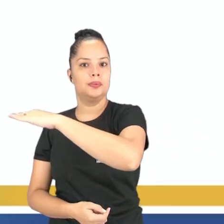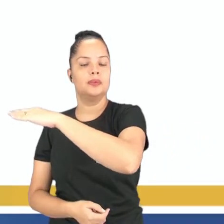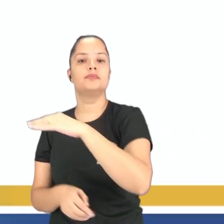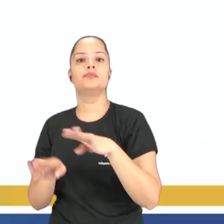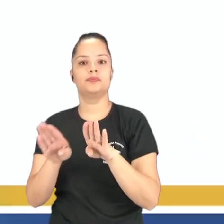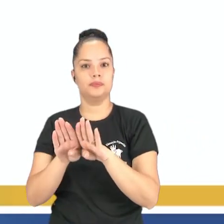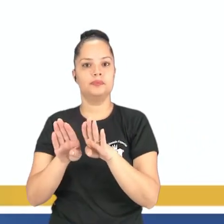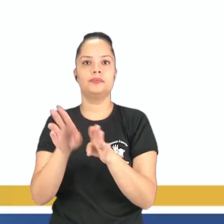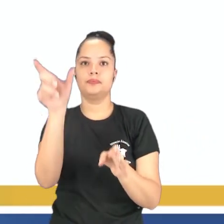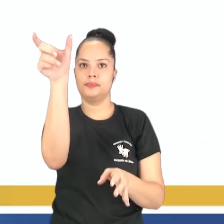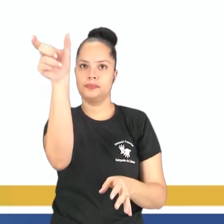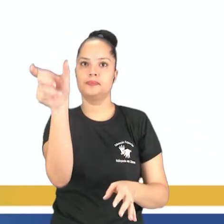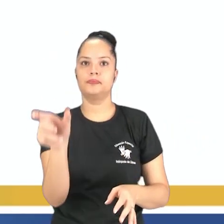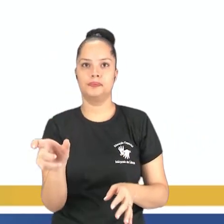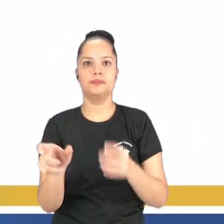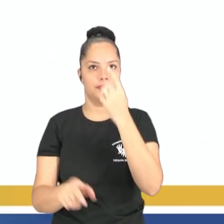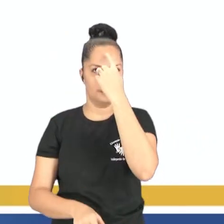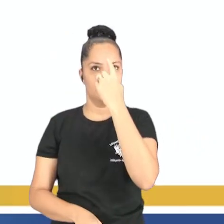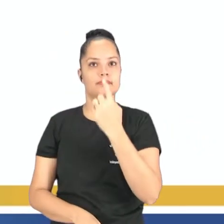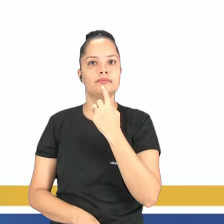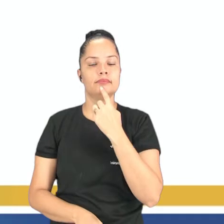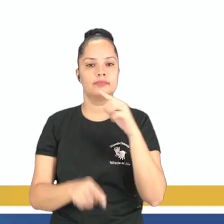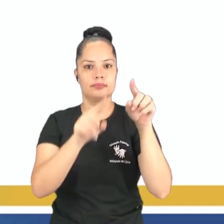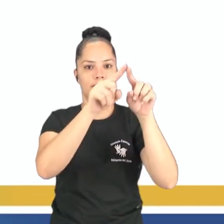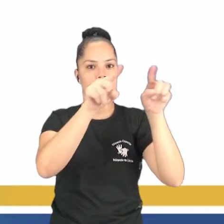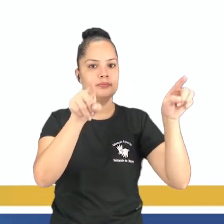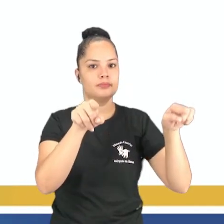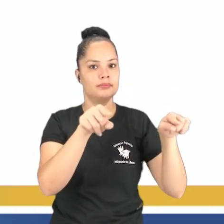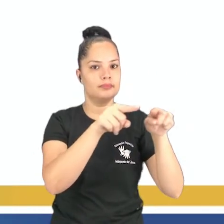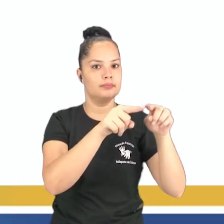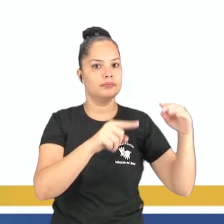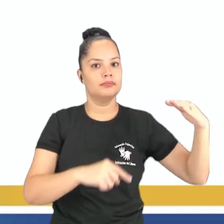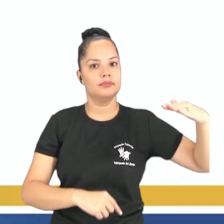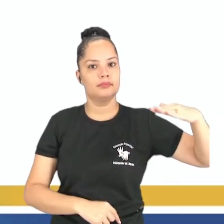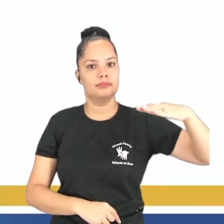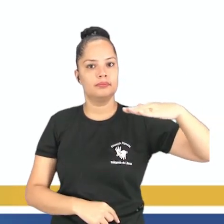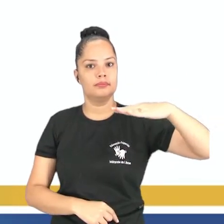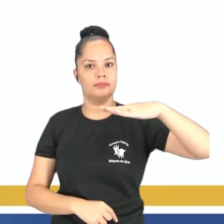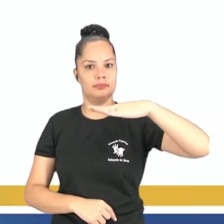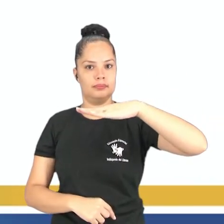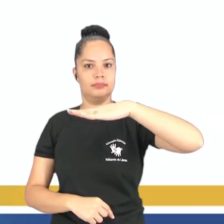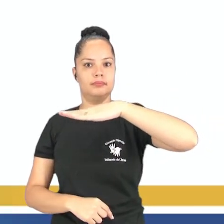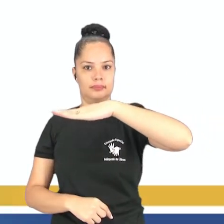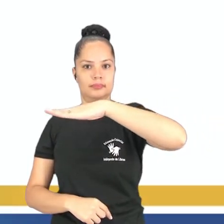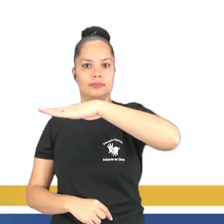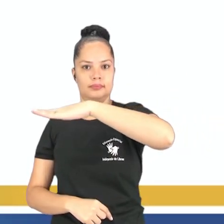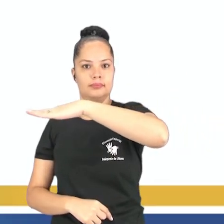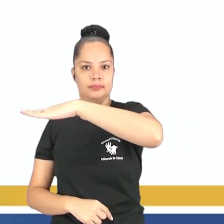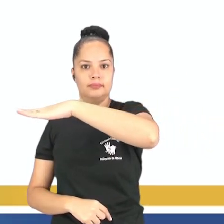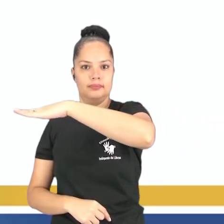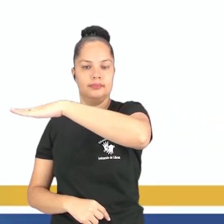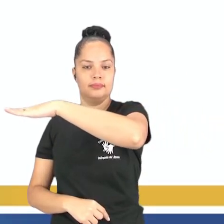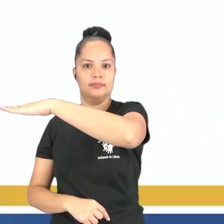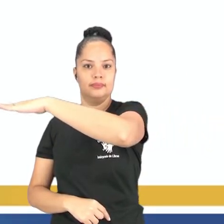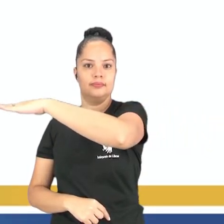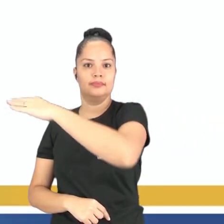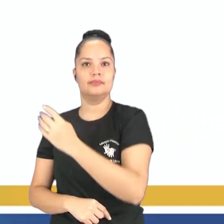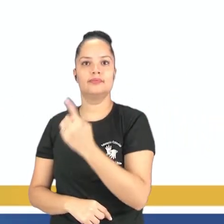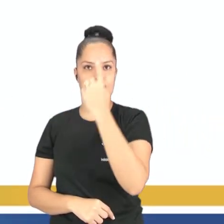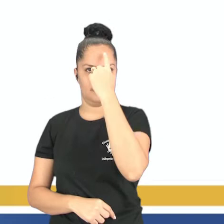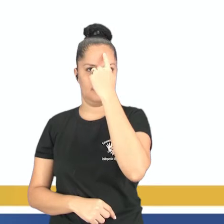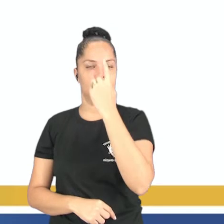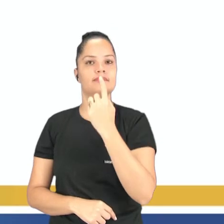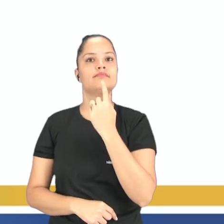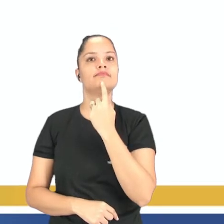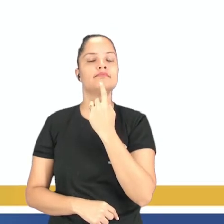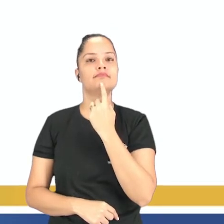essa segunda figura também mostra direitinho o que representa a translação de uma figura. Observem aí